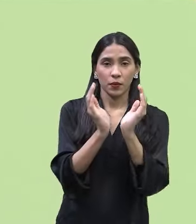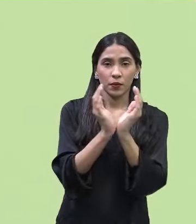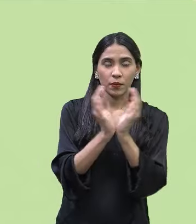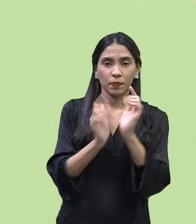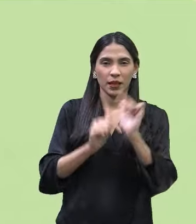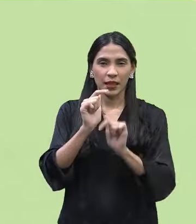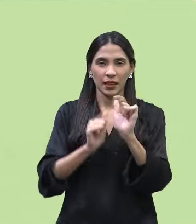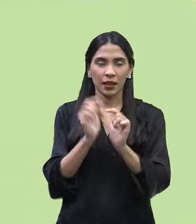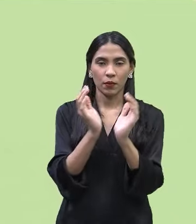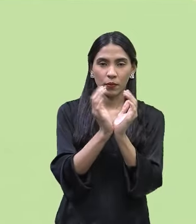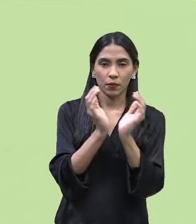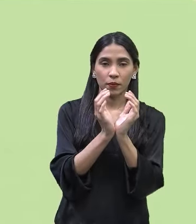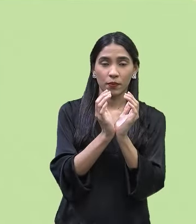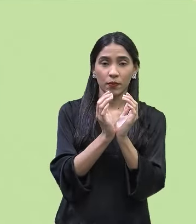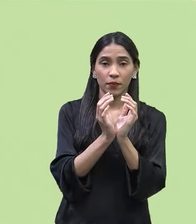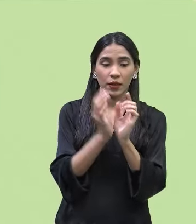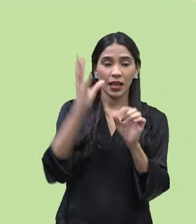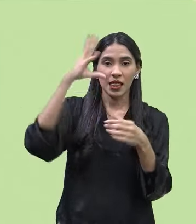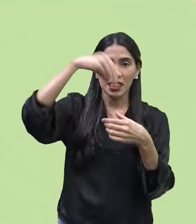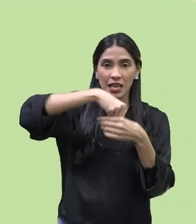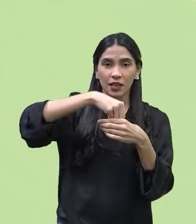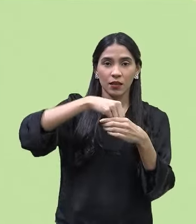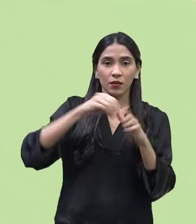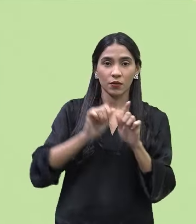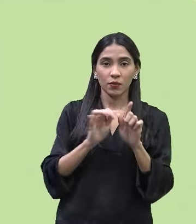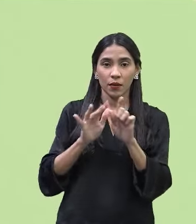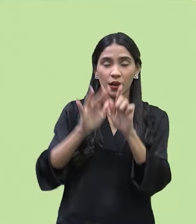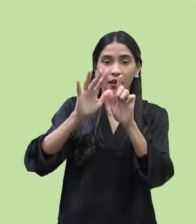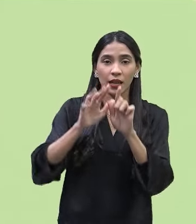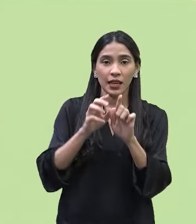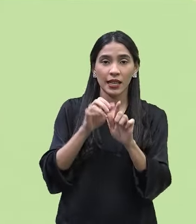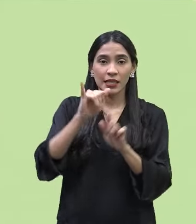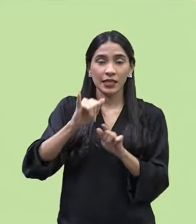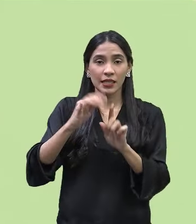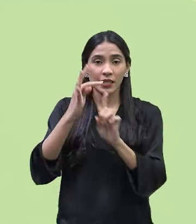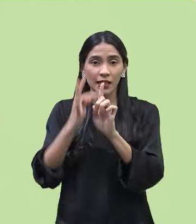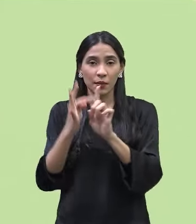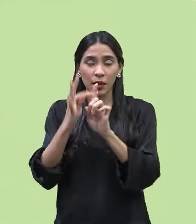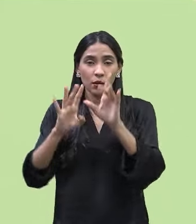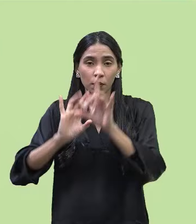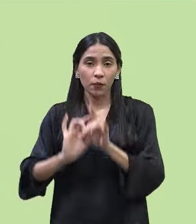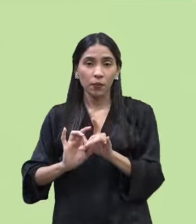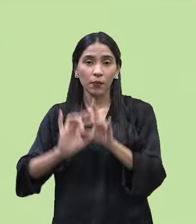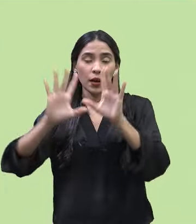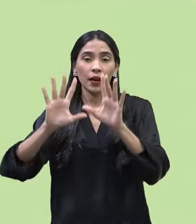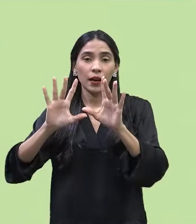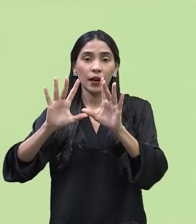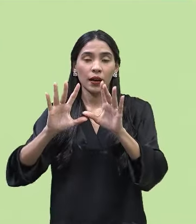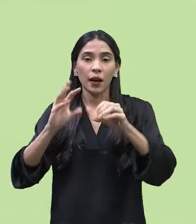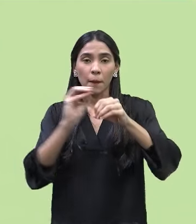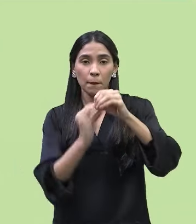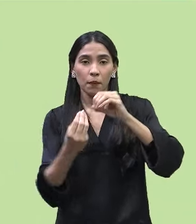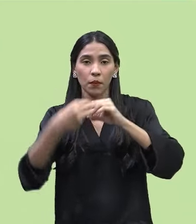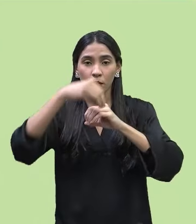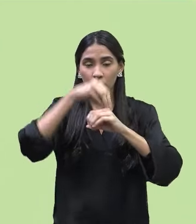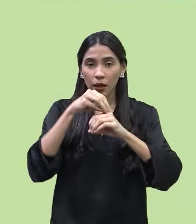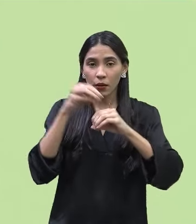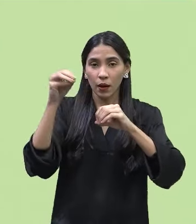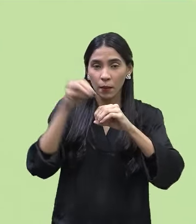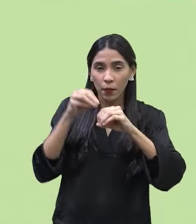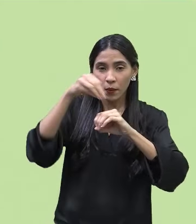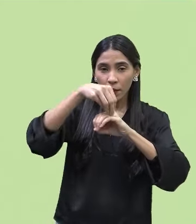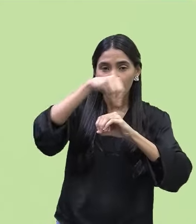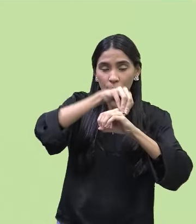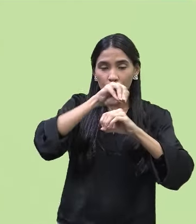tenho gás. Quanto mais temperatura eu tirar, mais as moléculas vão se juntar. Então, quanto